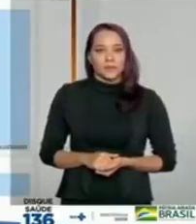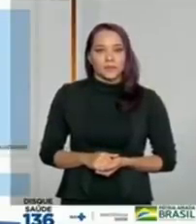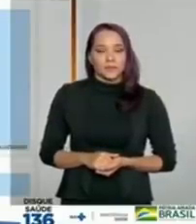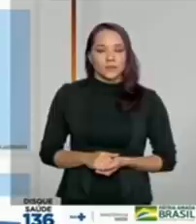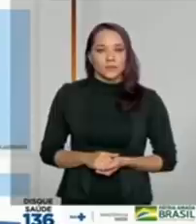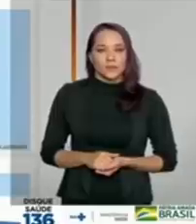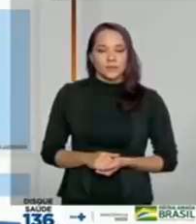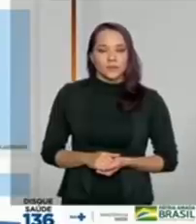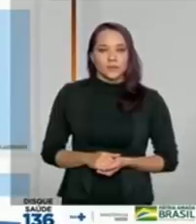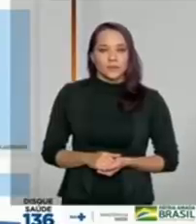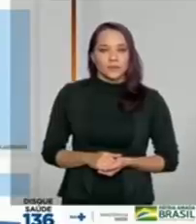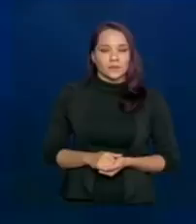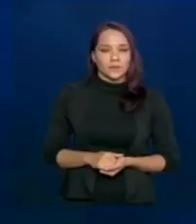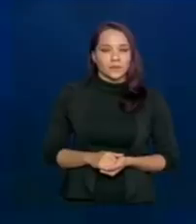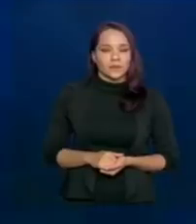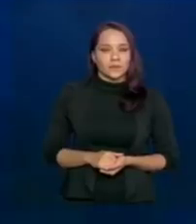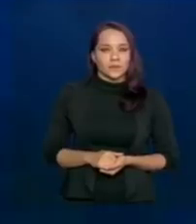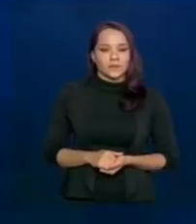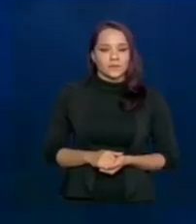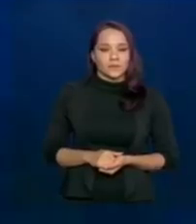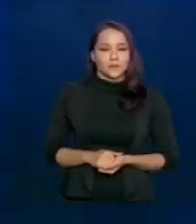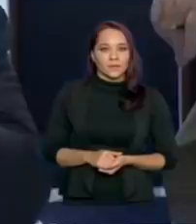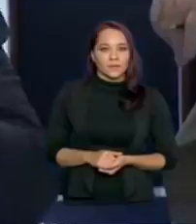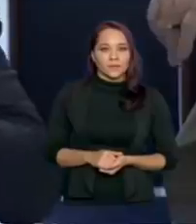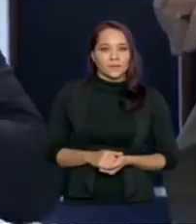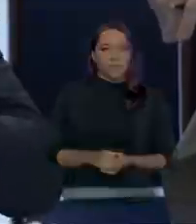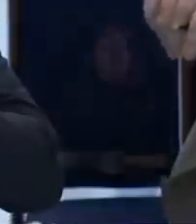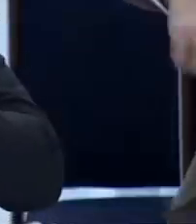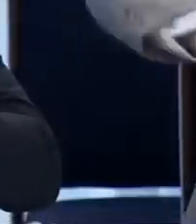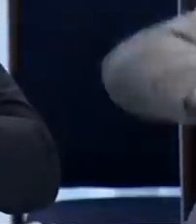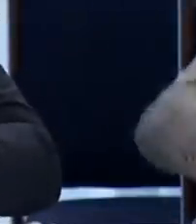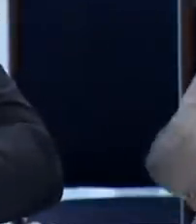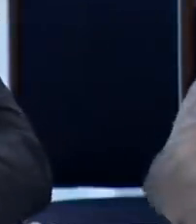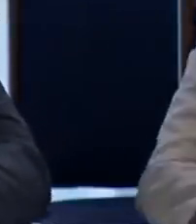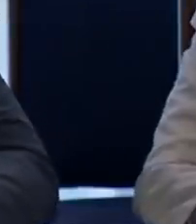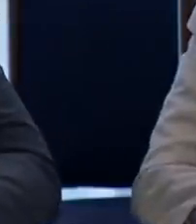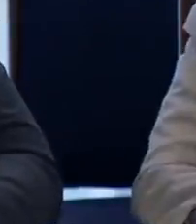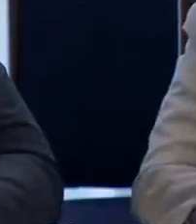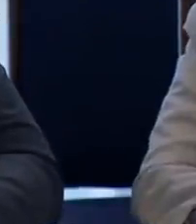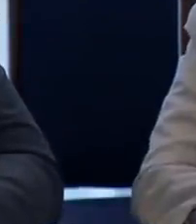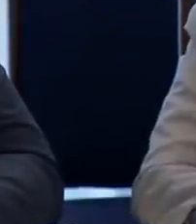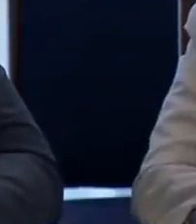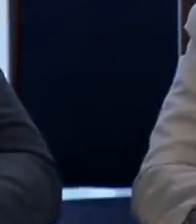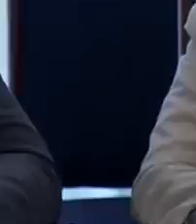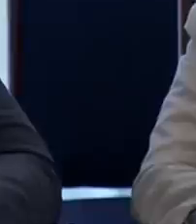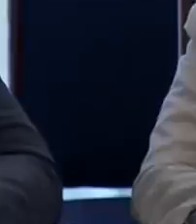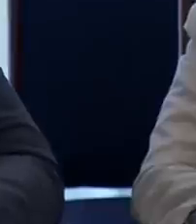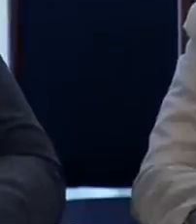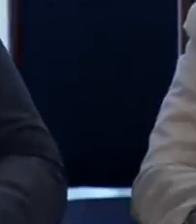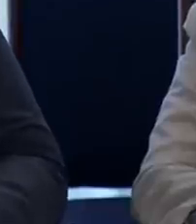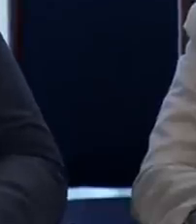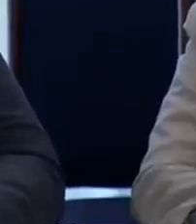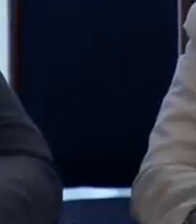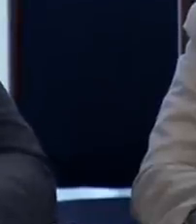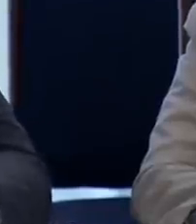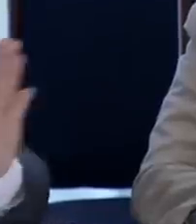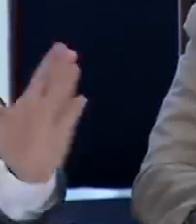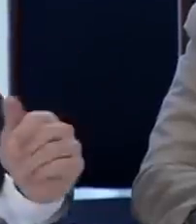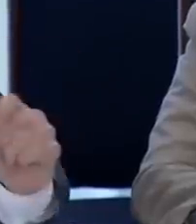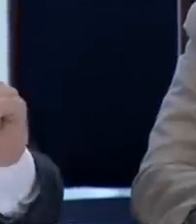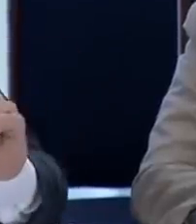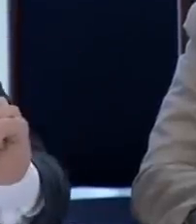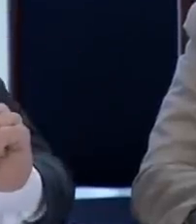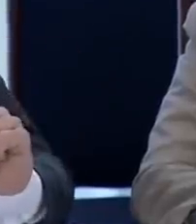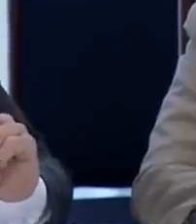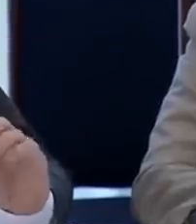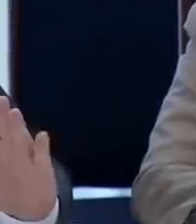Nível municipal, pode ir. Bem, então, voltando ainda para colocar. Senhores, nós temos...